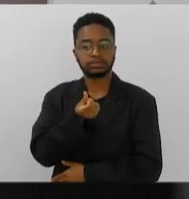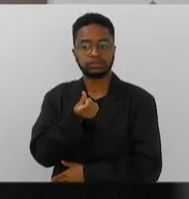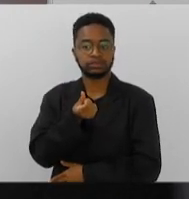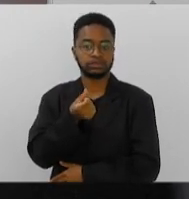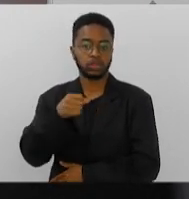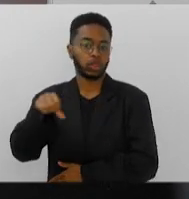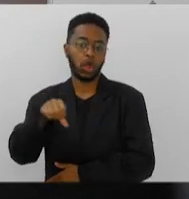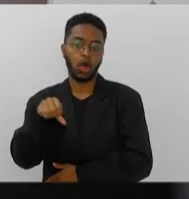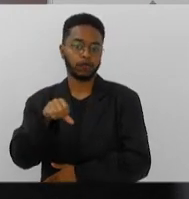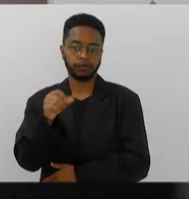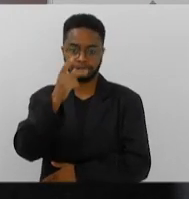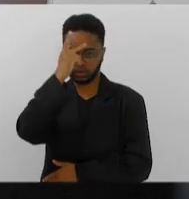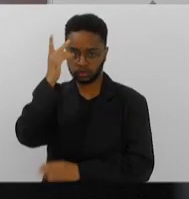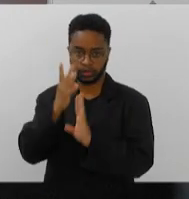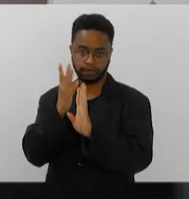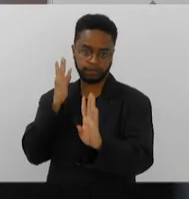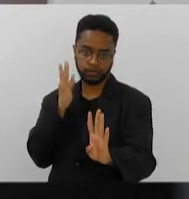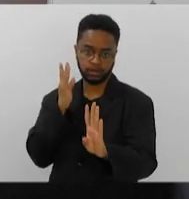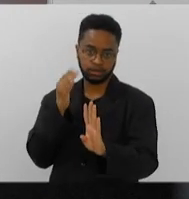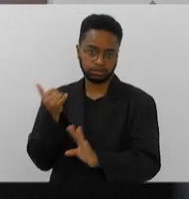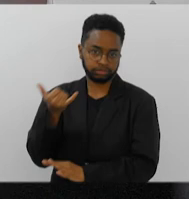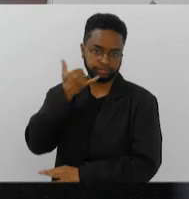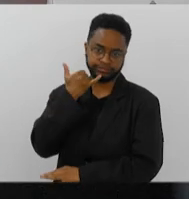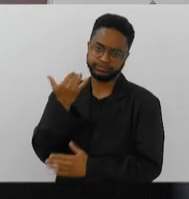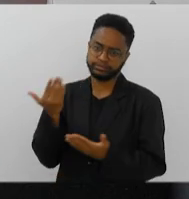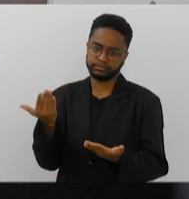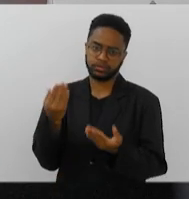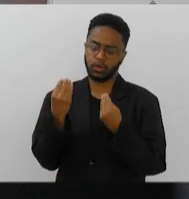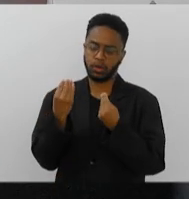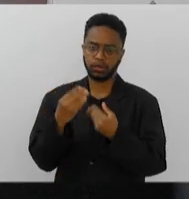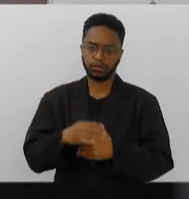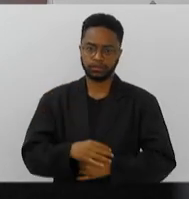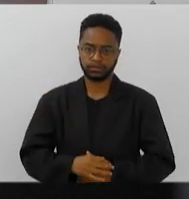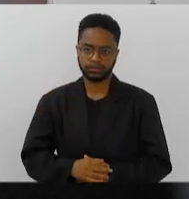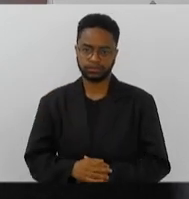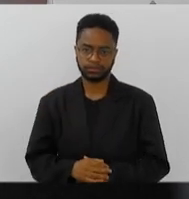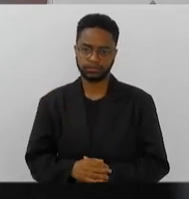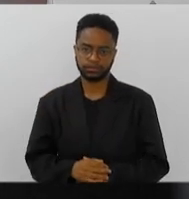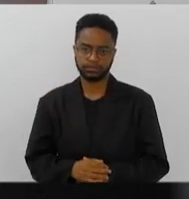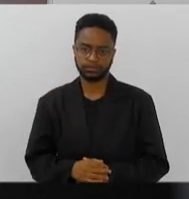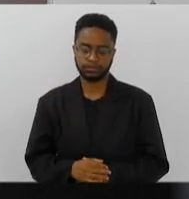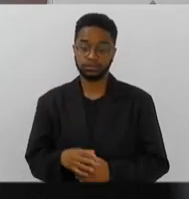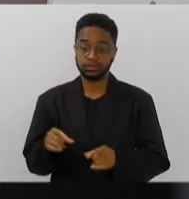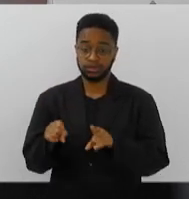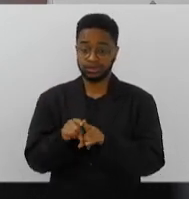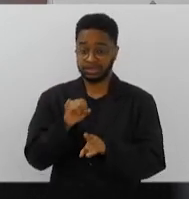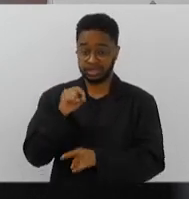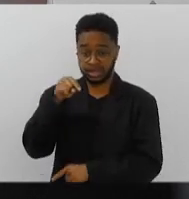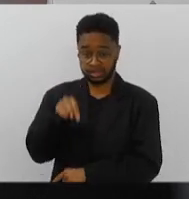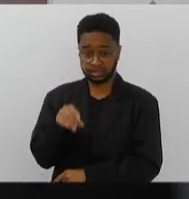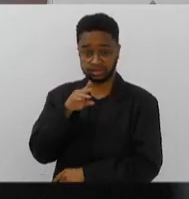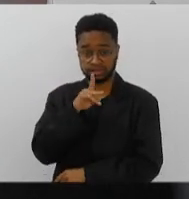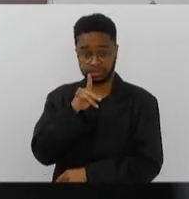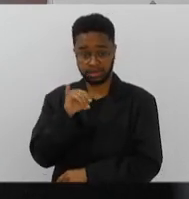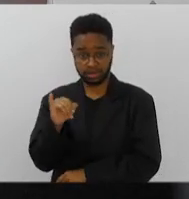79ª a ser atendida. Isto é real. E se esta CPI ela tem este